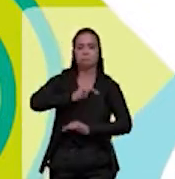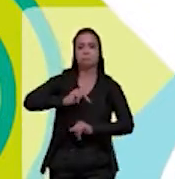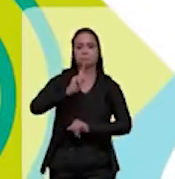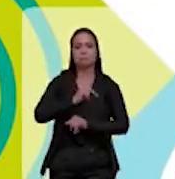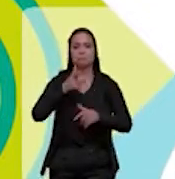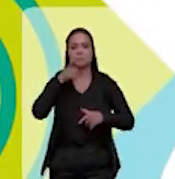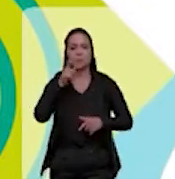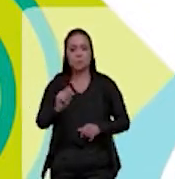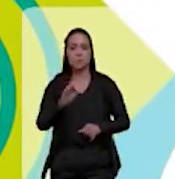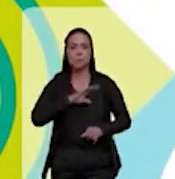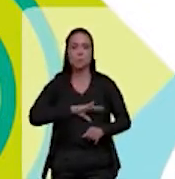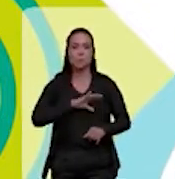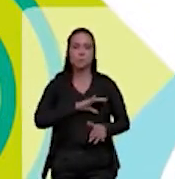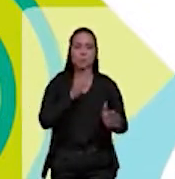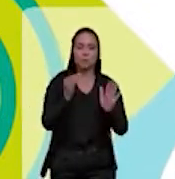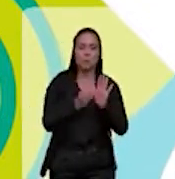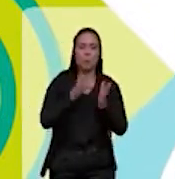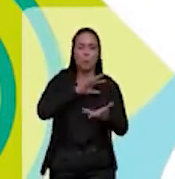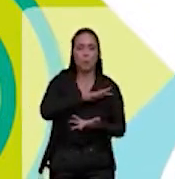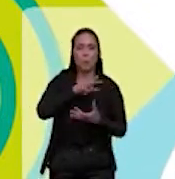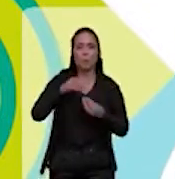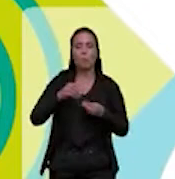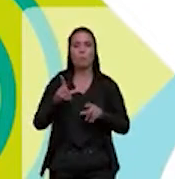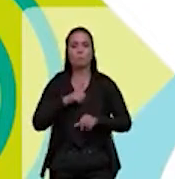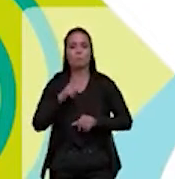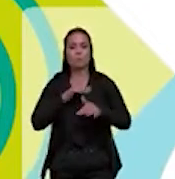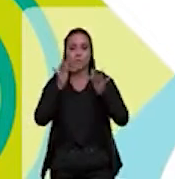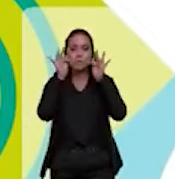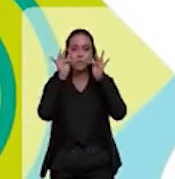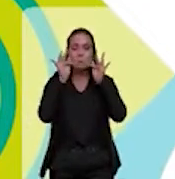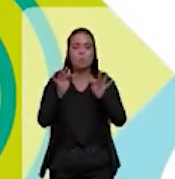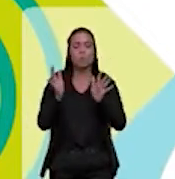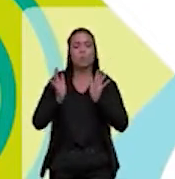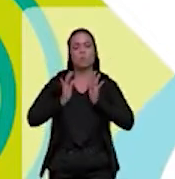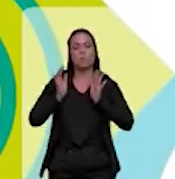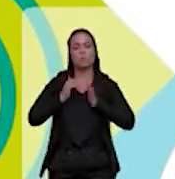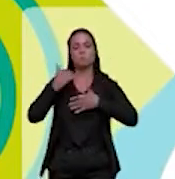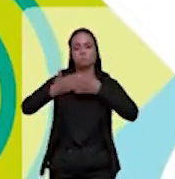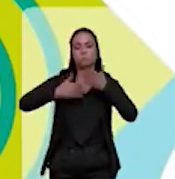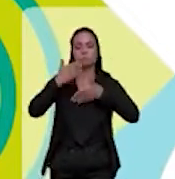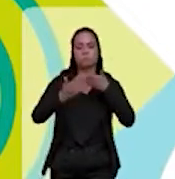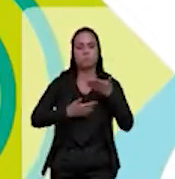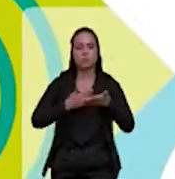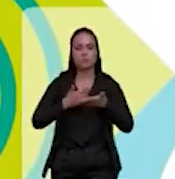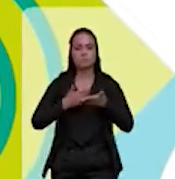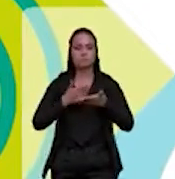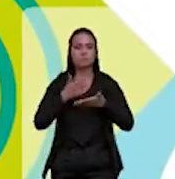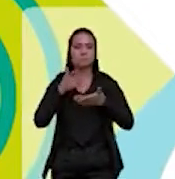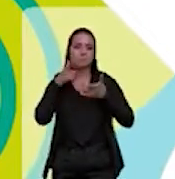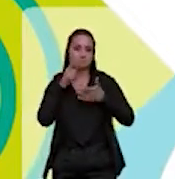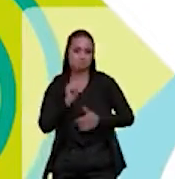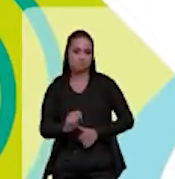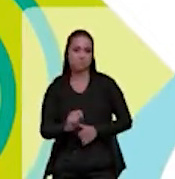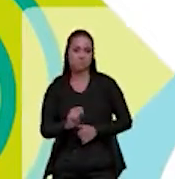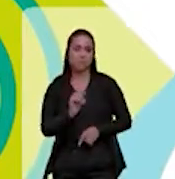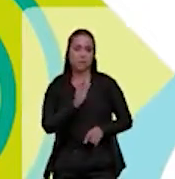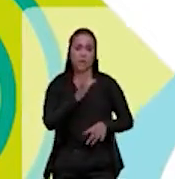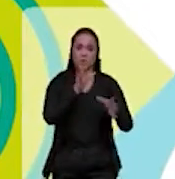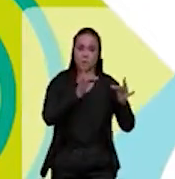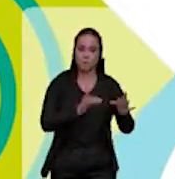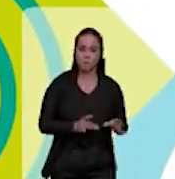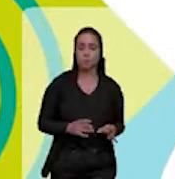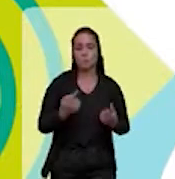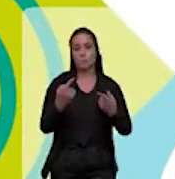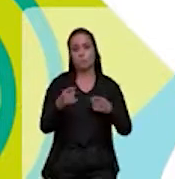de Língua Portuguesa constituem-se globalmente como testemunhas do enriquecimento expressivo do idioma e como contributo